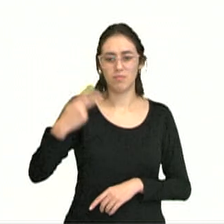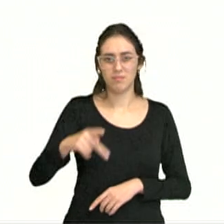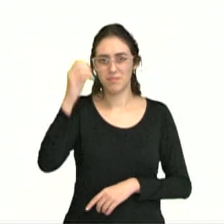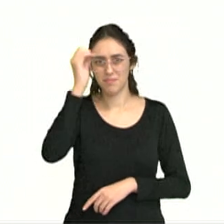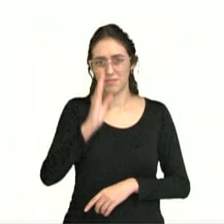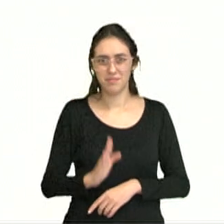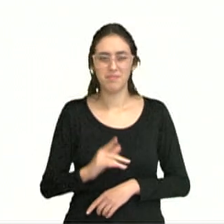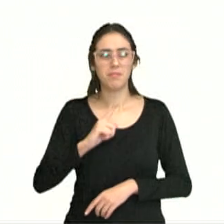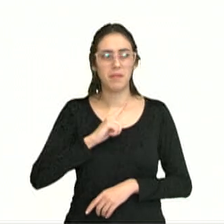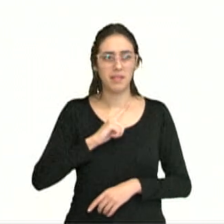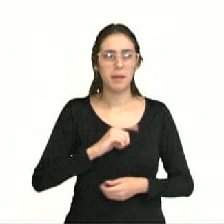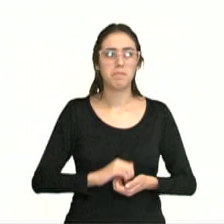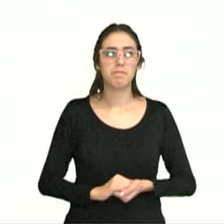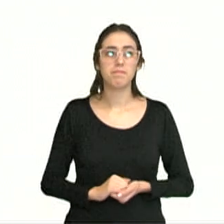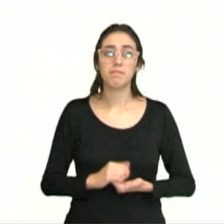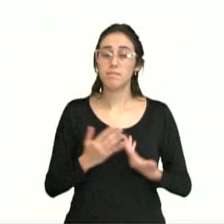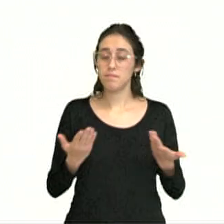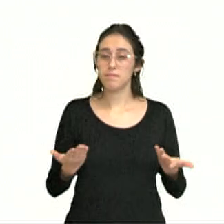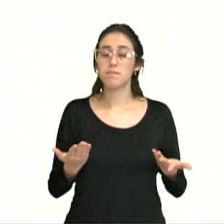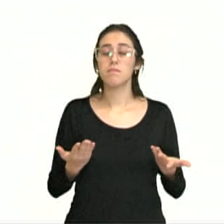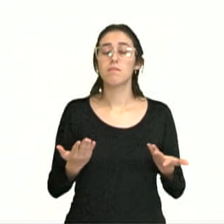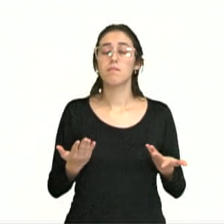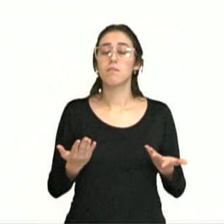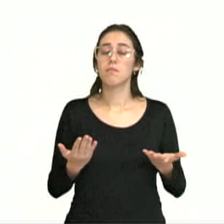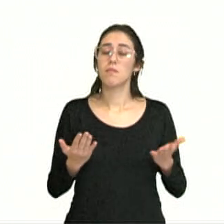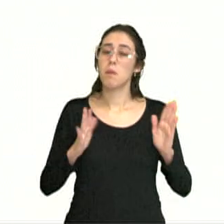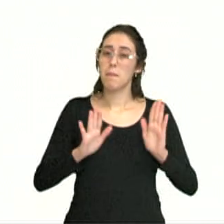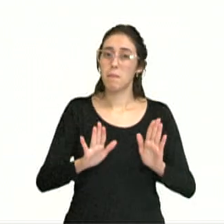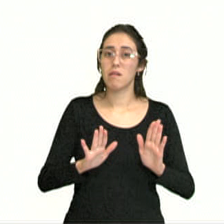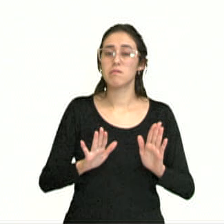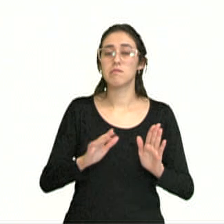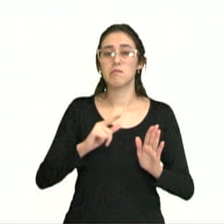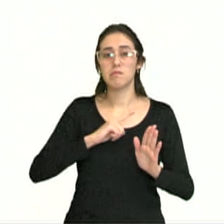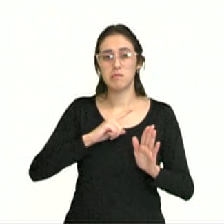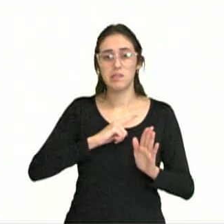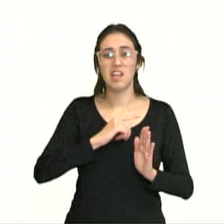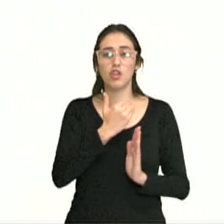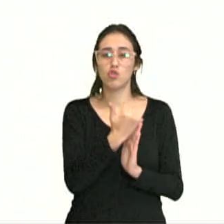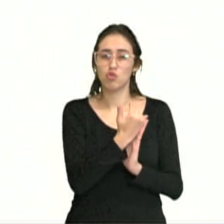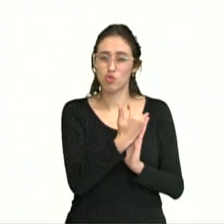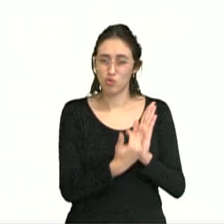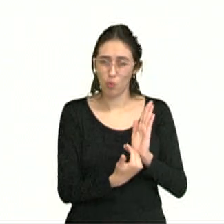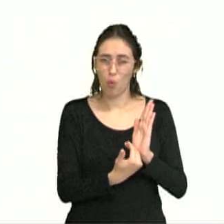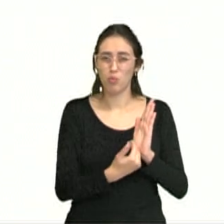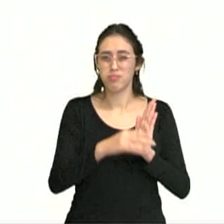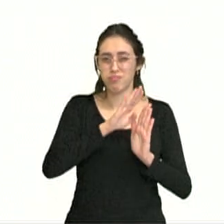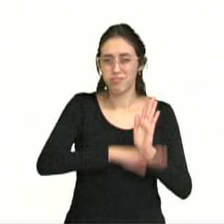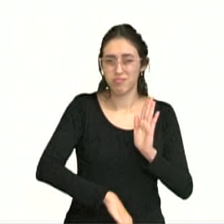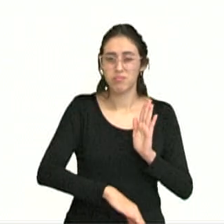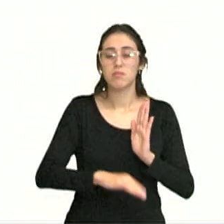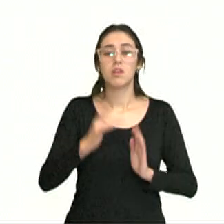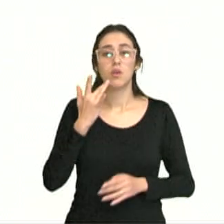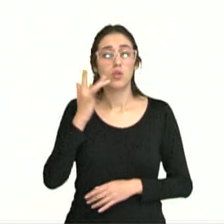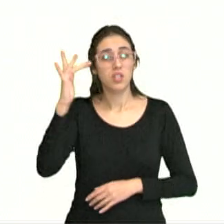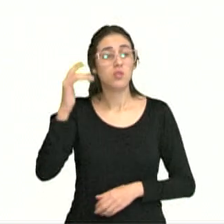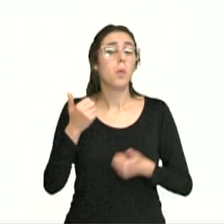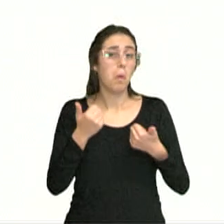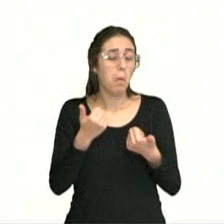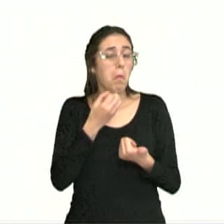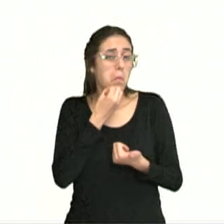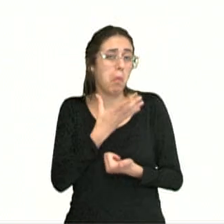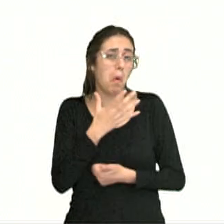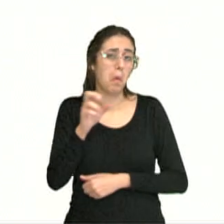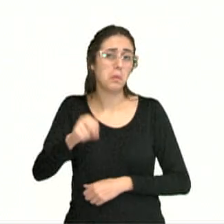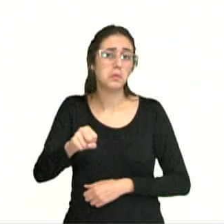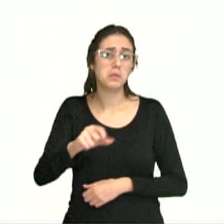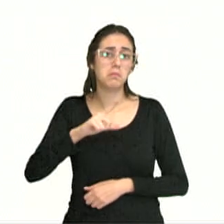chama-se B3. Porém, mesmo incidindo esses descontos, o Tesouro ainda apresenta uma vantagem quando